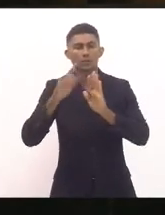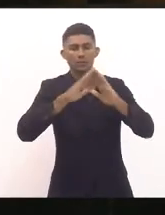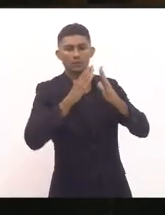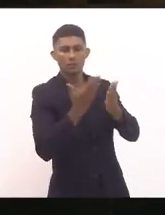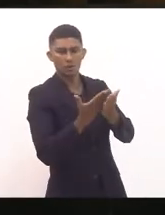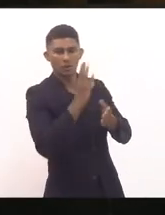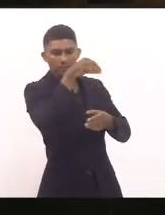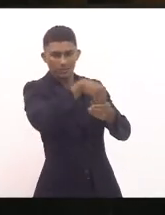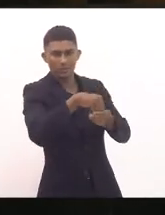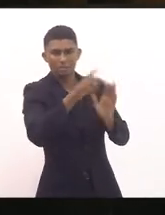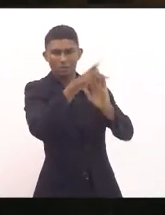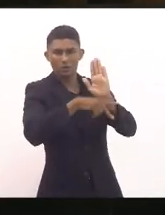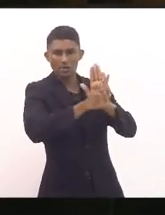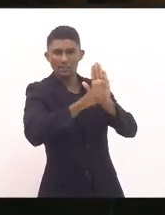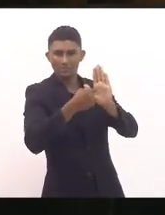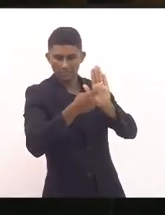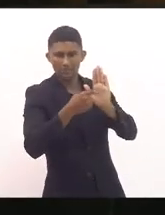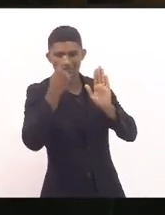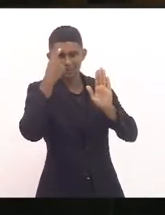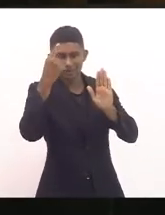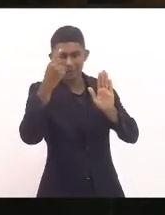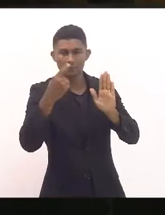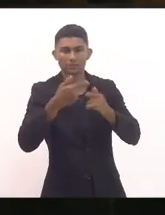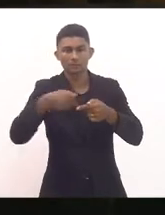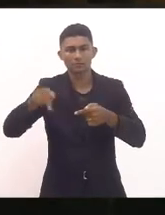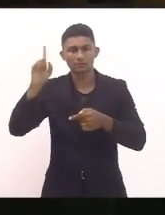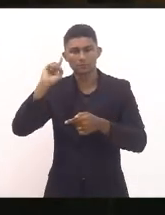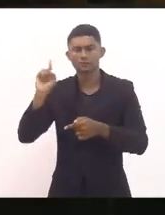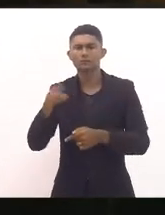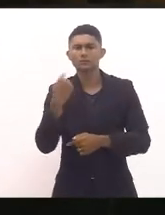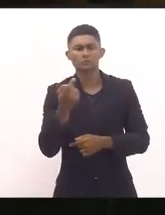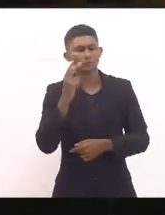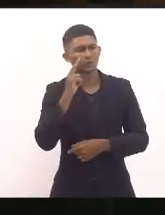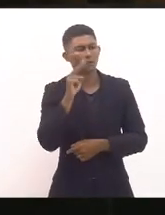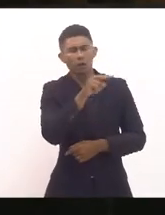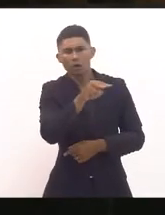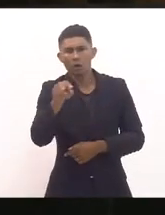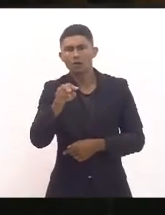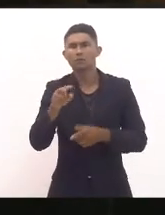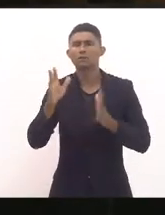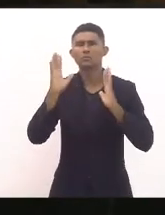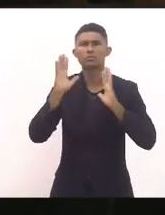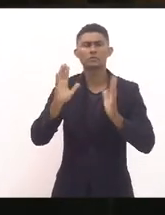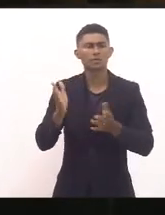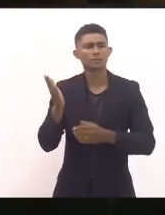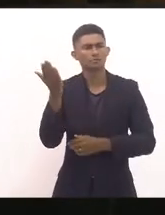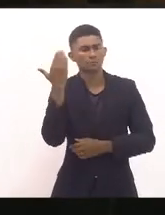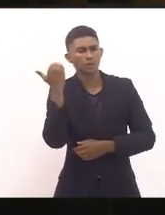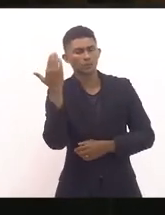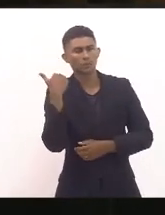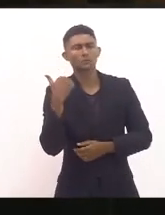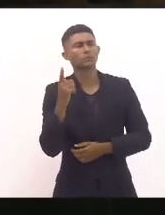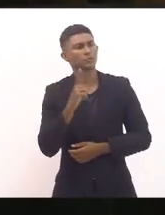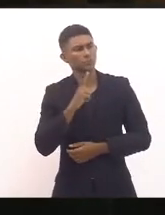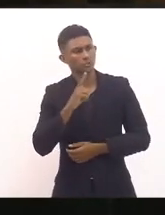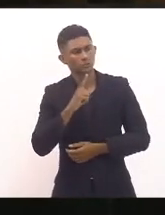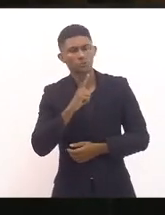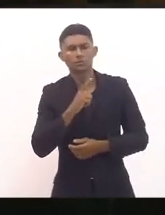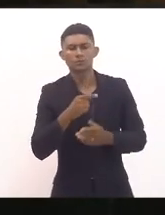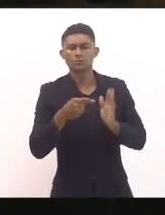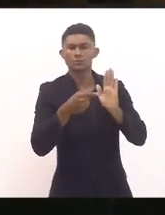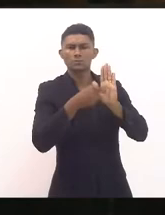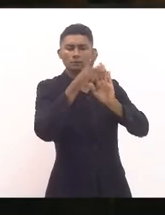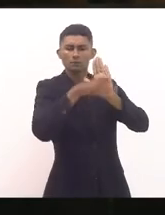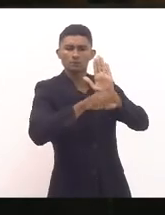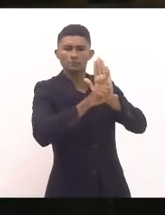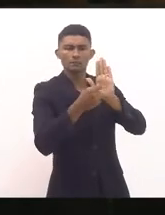E, imediatamente, a gente pôde, né, observar que já tínhamos apresentado esse programa